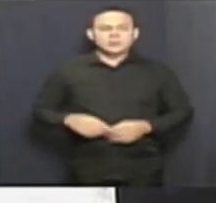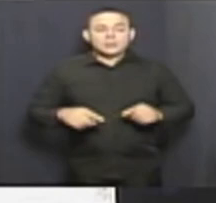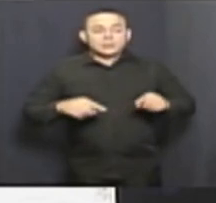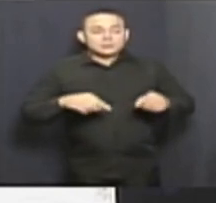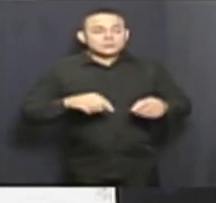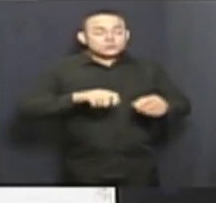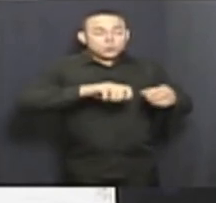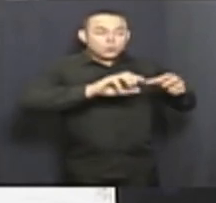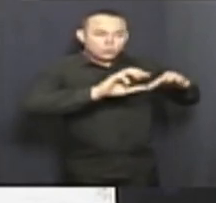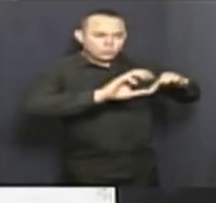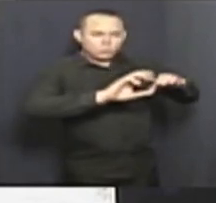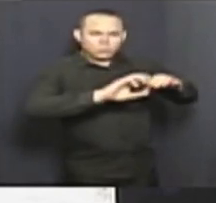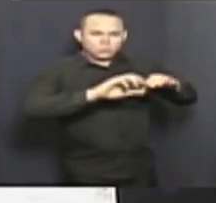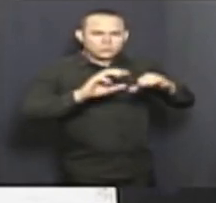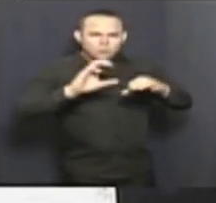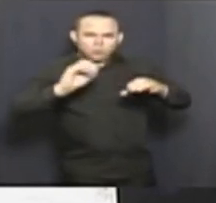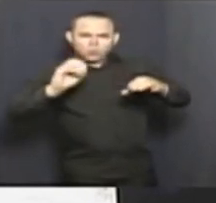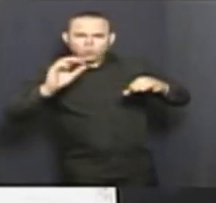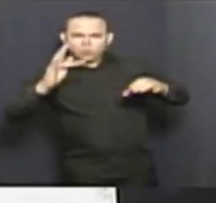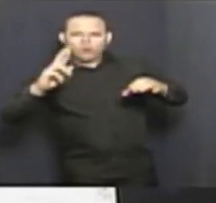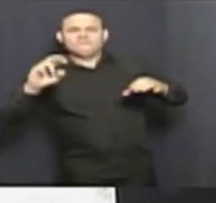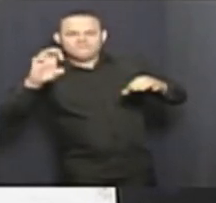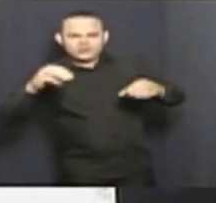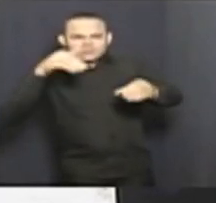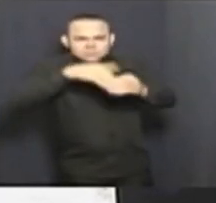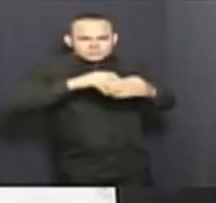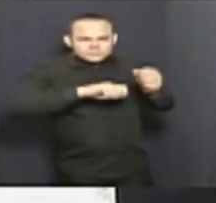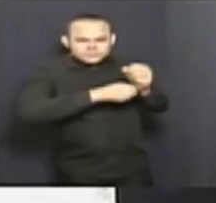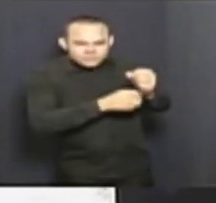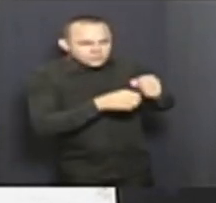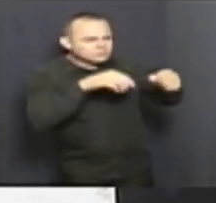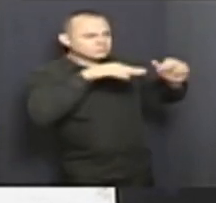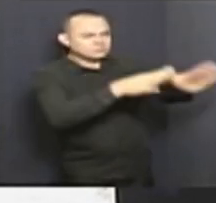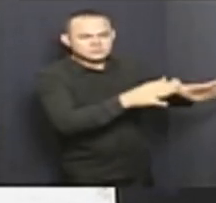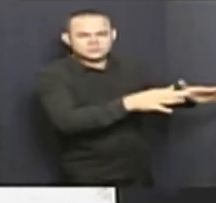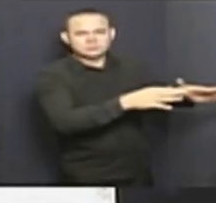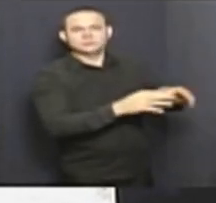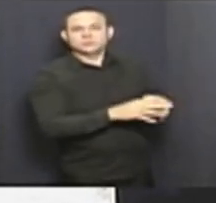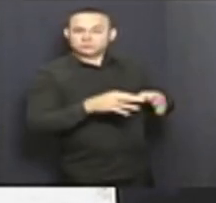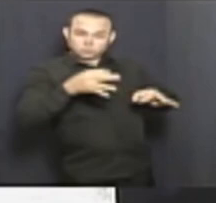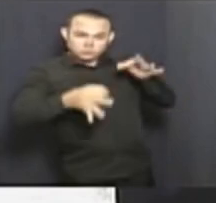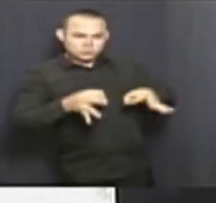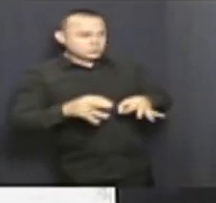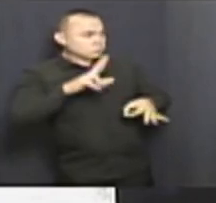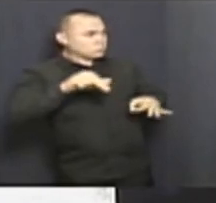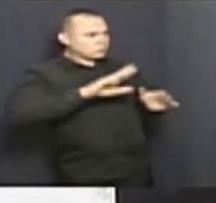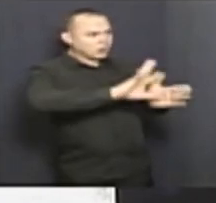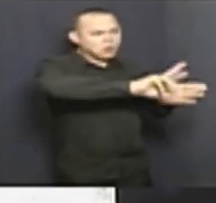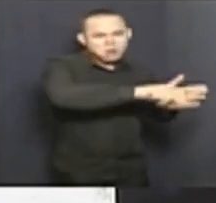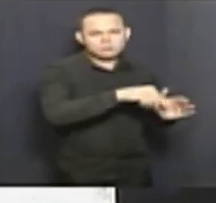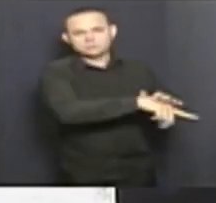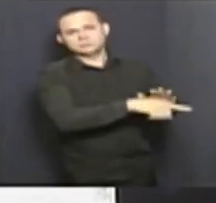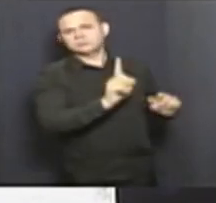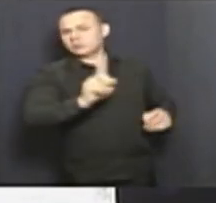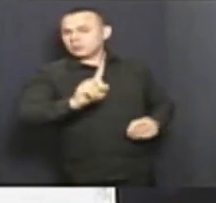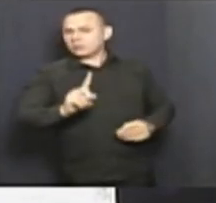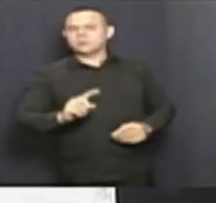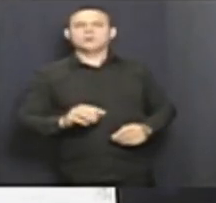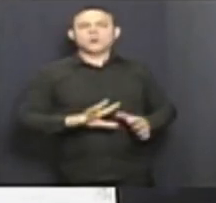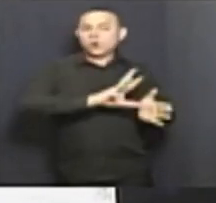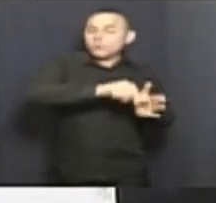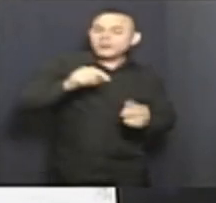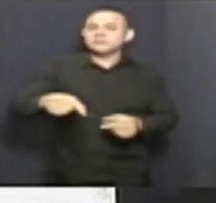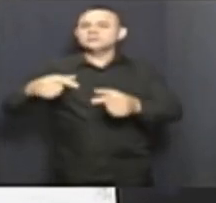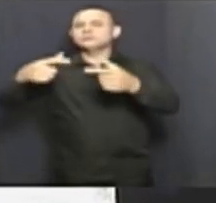juiz o cofre do juiz existe exatamente para a guarda de processo de monitoramento desviou-se dinheiro sim do banco